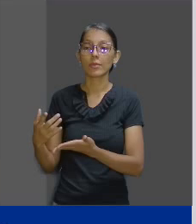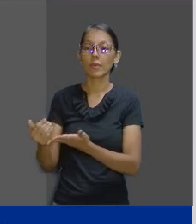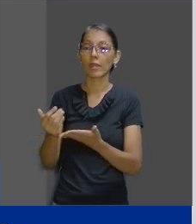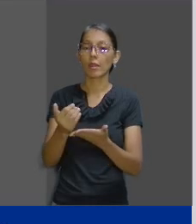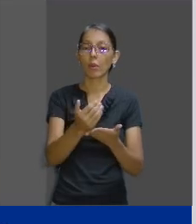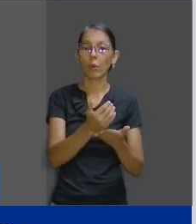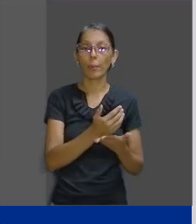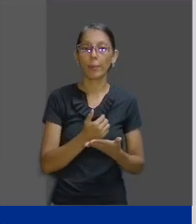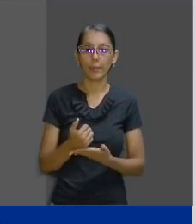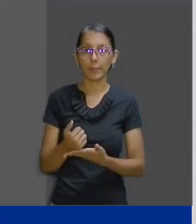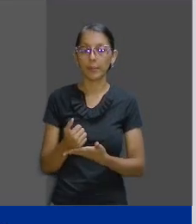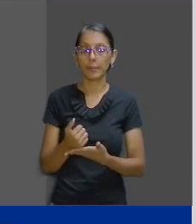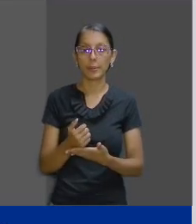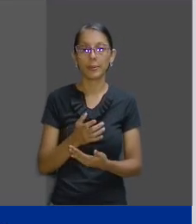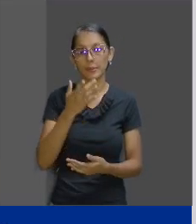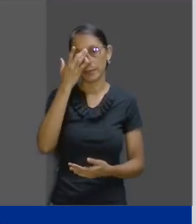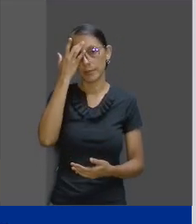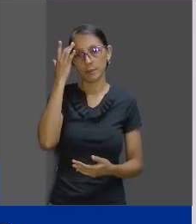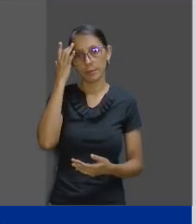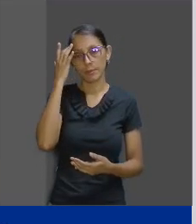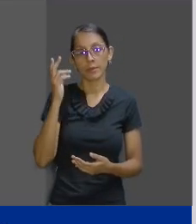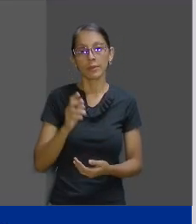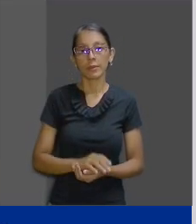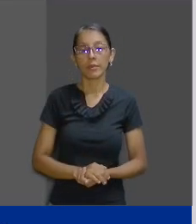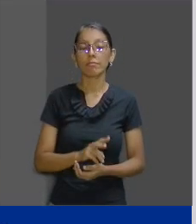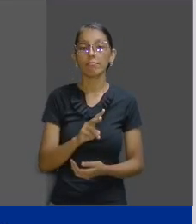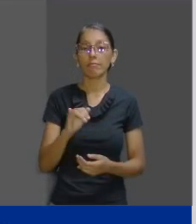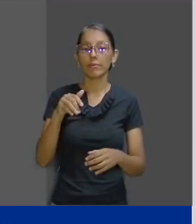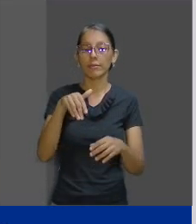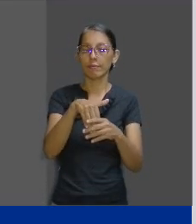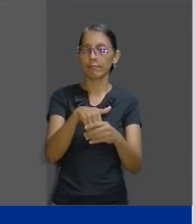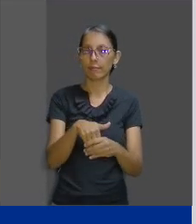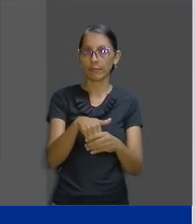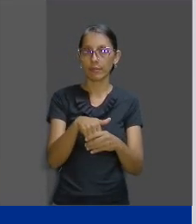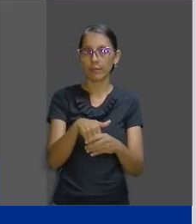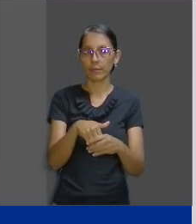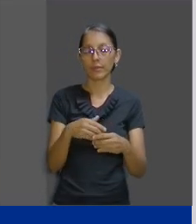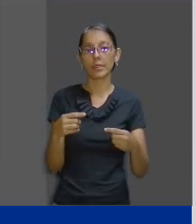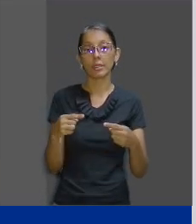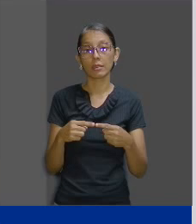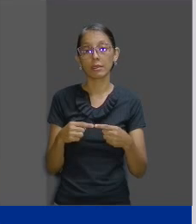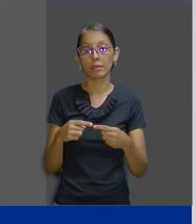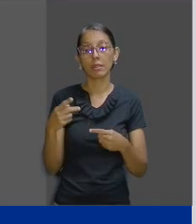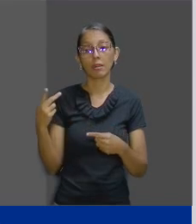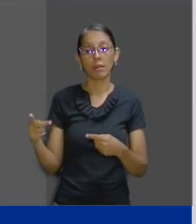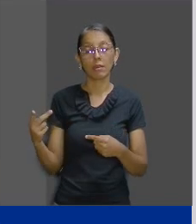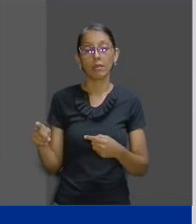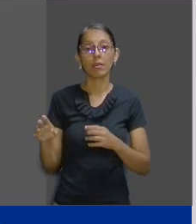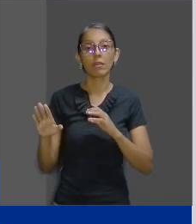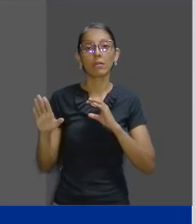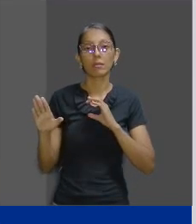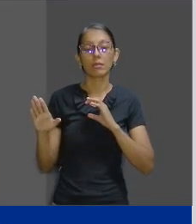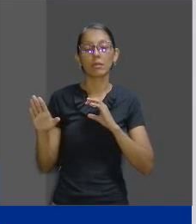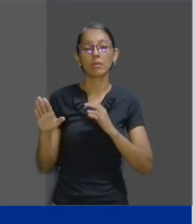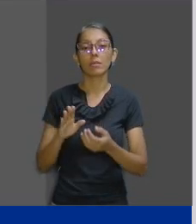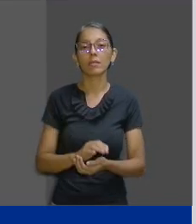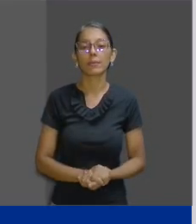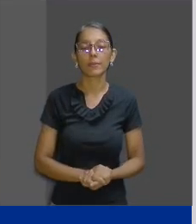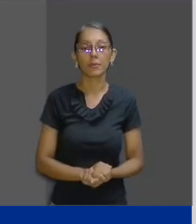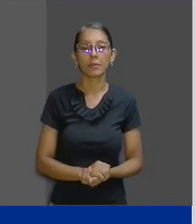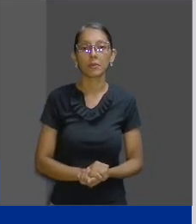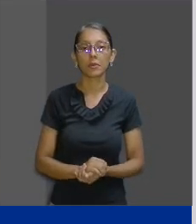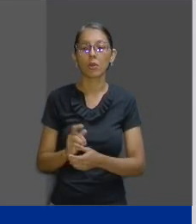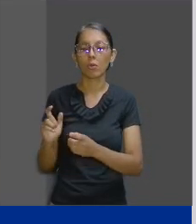também na campanha do senhor Jorge Amanajás. E também temos aqui ponto de ônibus, canal